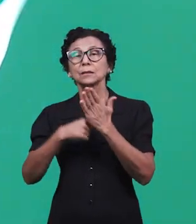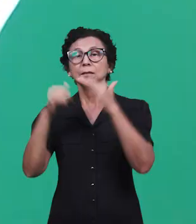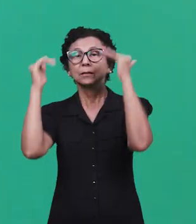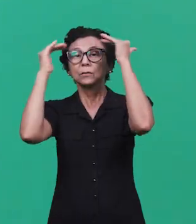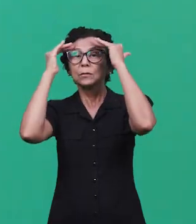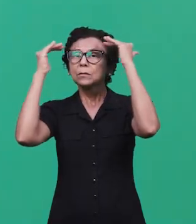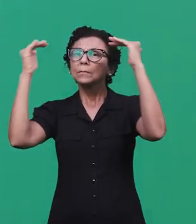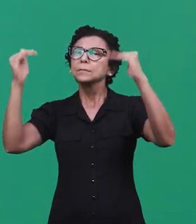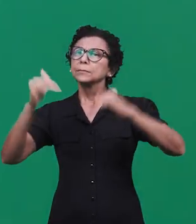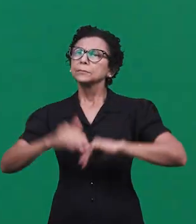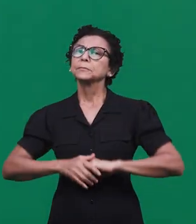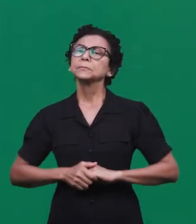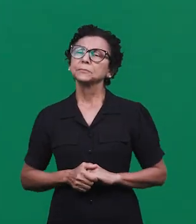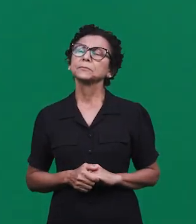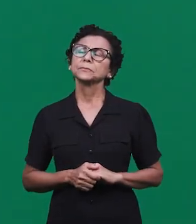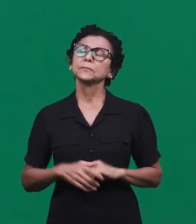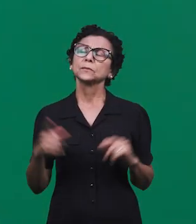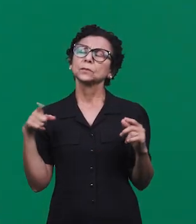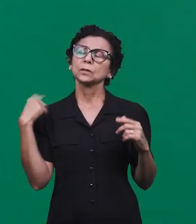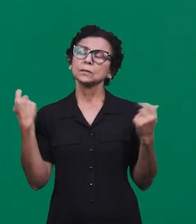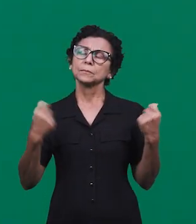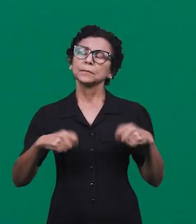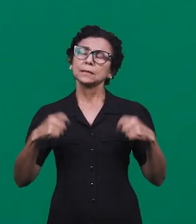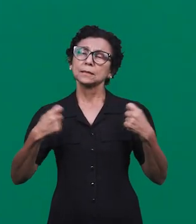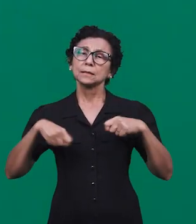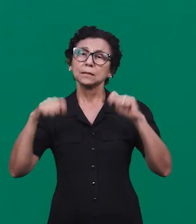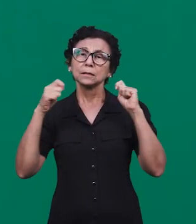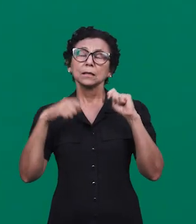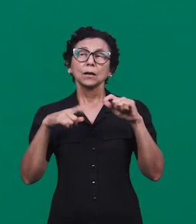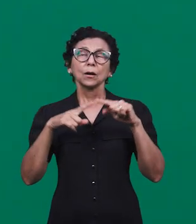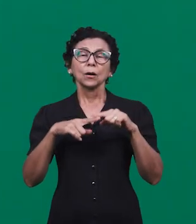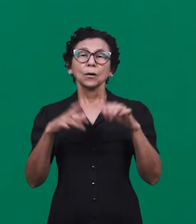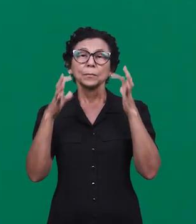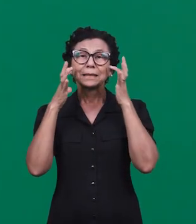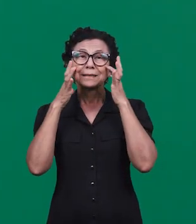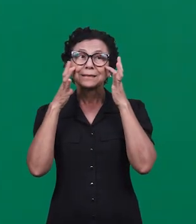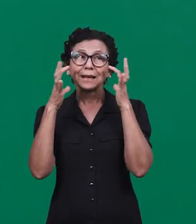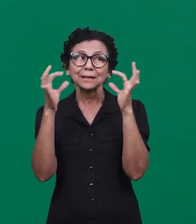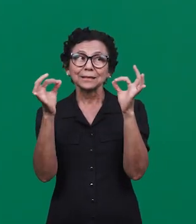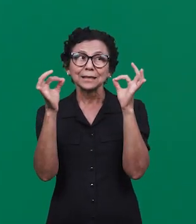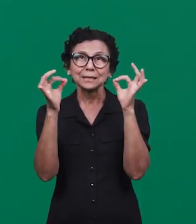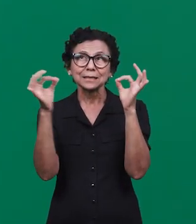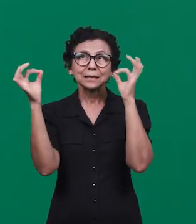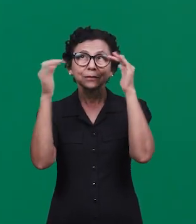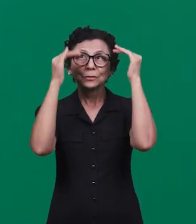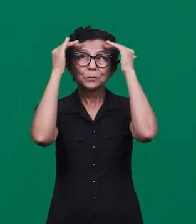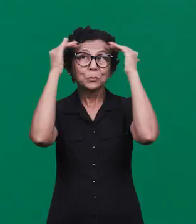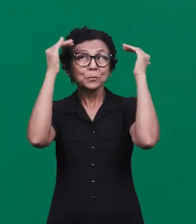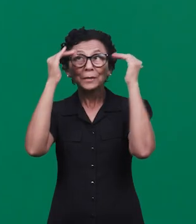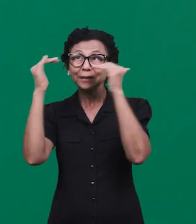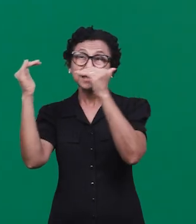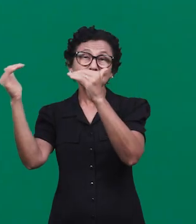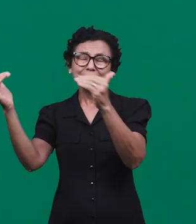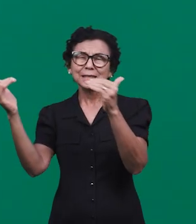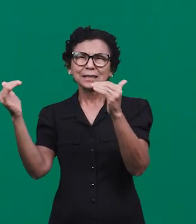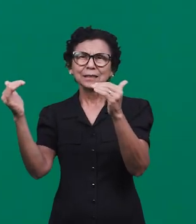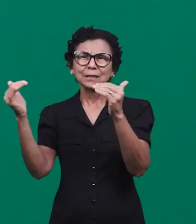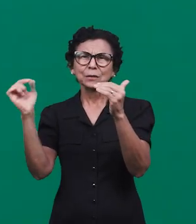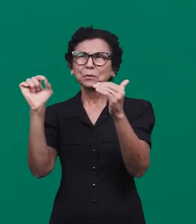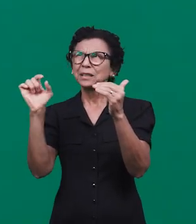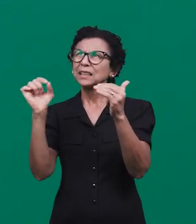obedecermos, isso mesmo, porque nós precisamos ouvir e obedecer. Obedecer o